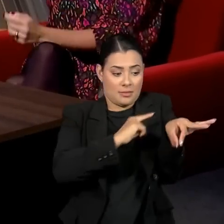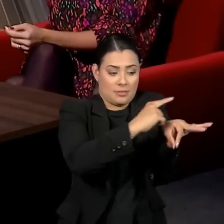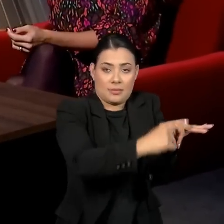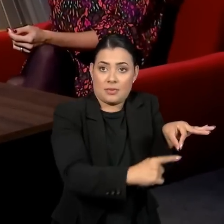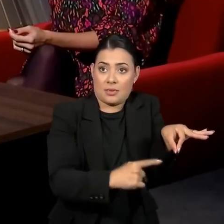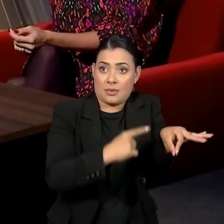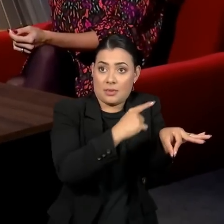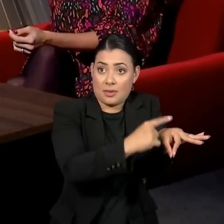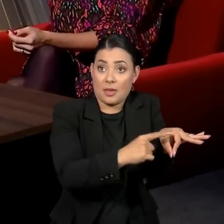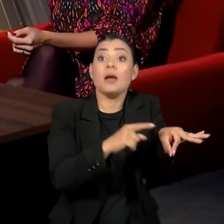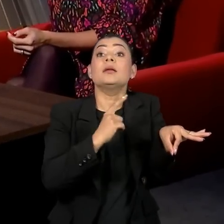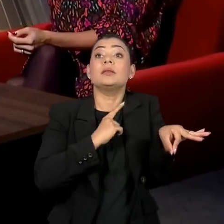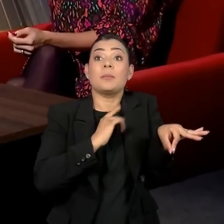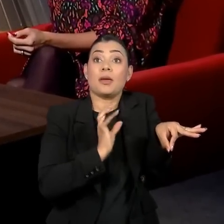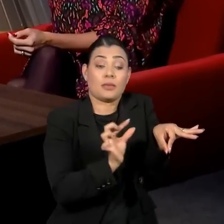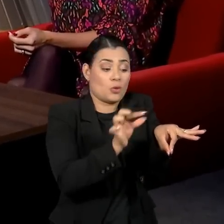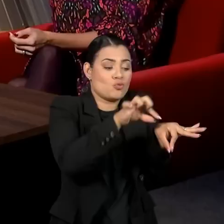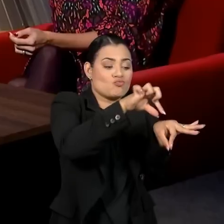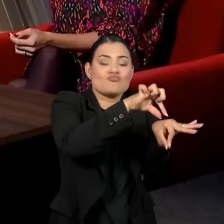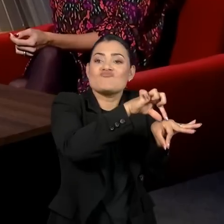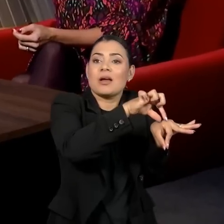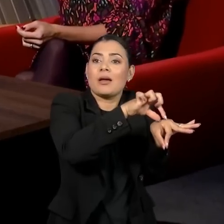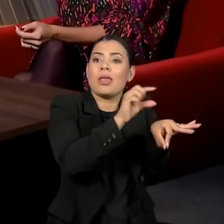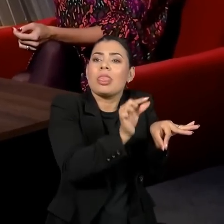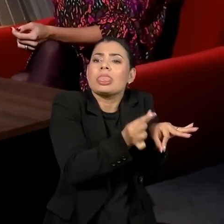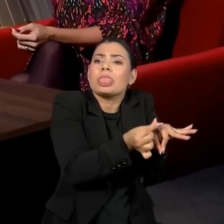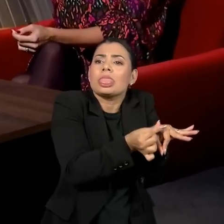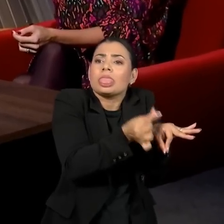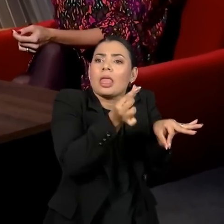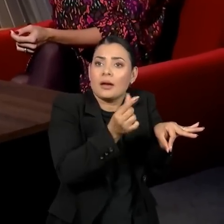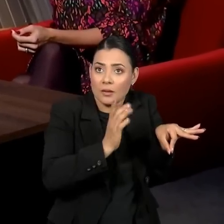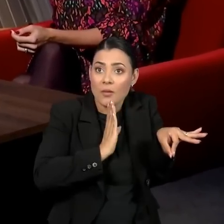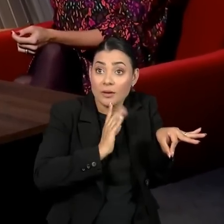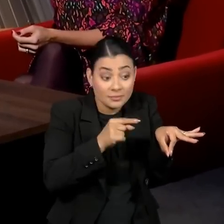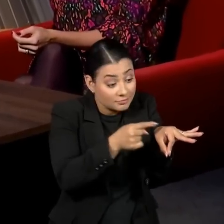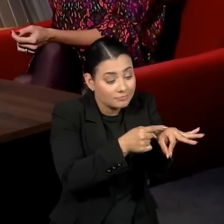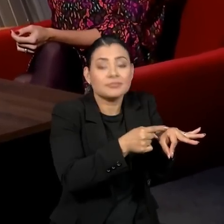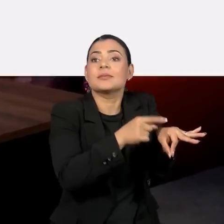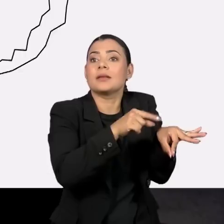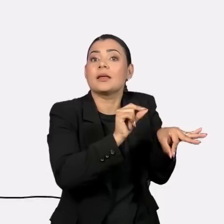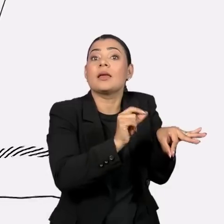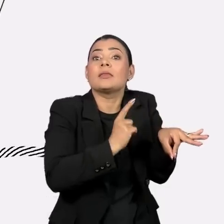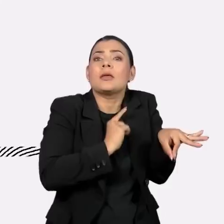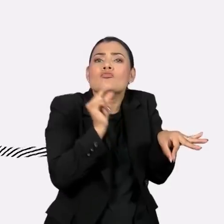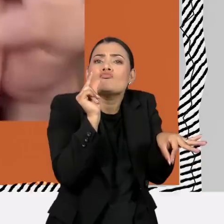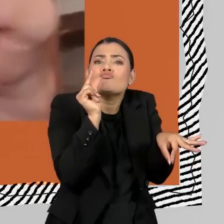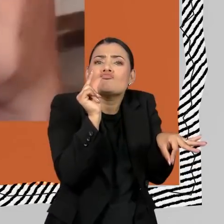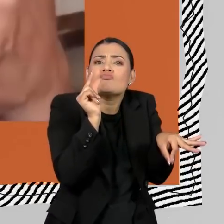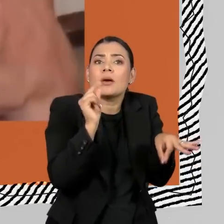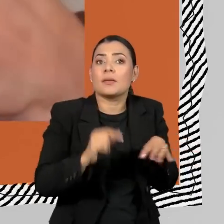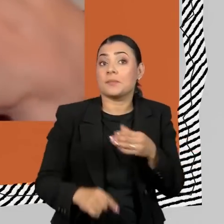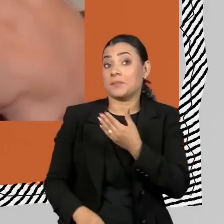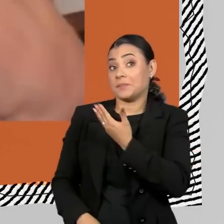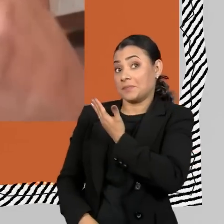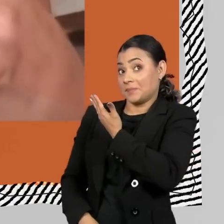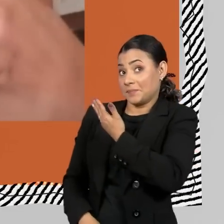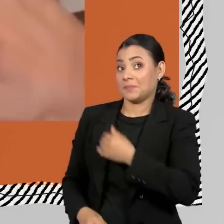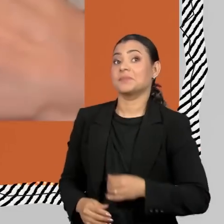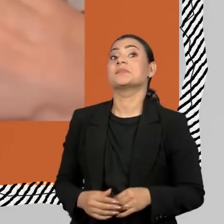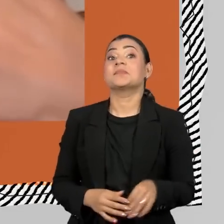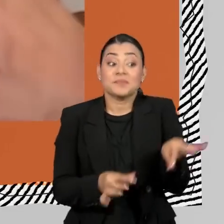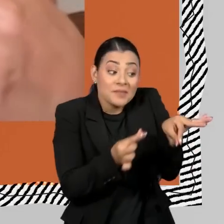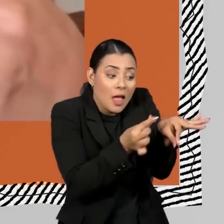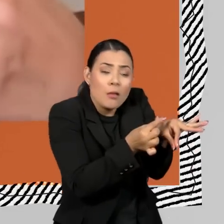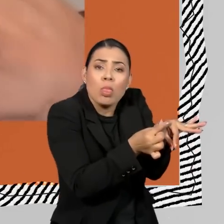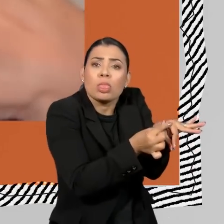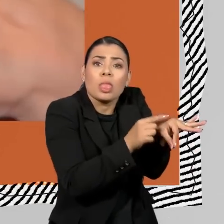aqui, você tem em cima o capuzinho do clitóris, o clitóris, que é ali menor do que uma ervilha. É a parte do corpo